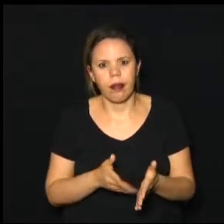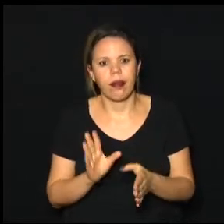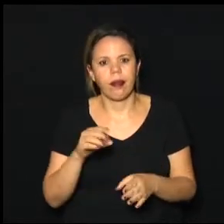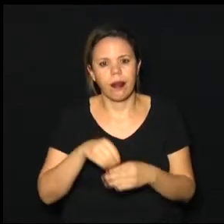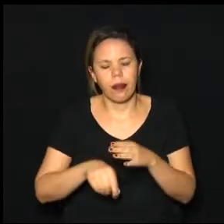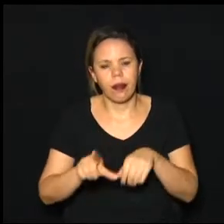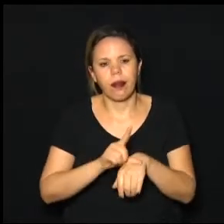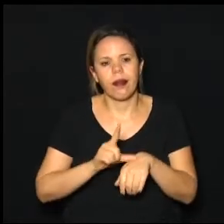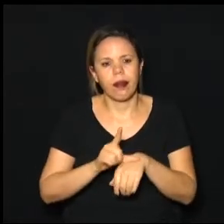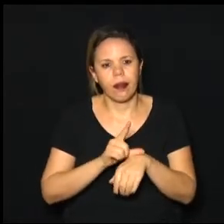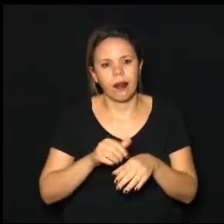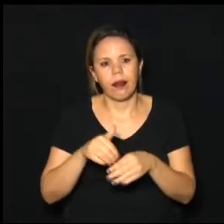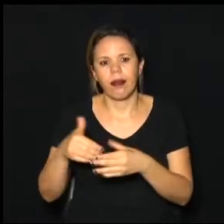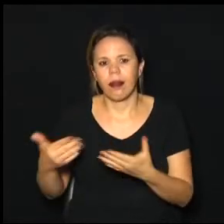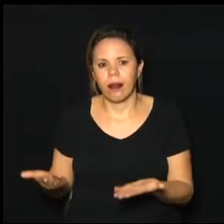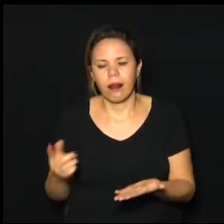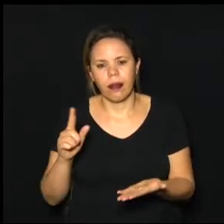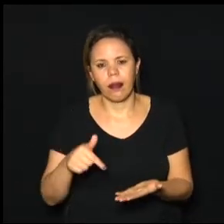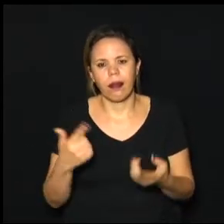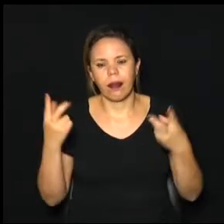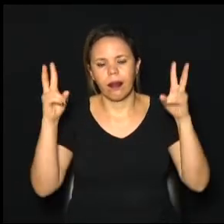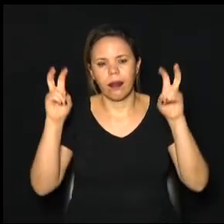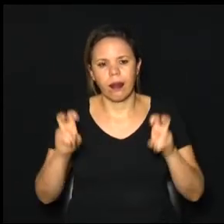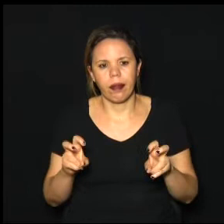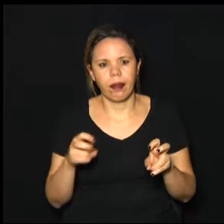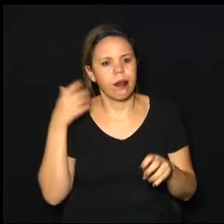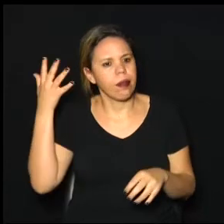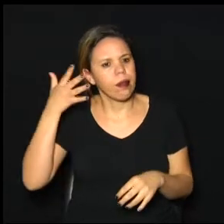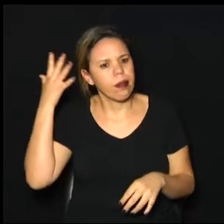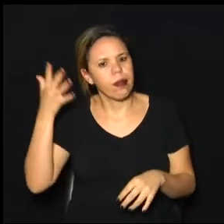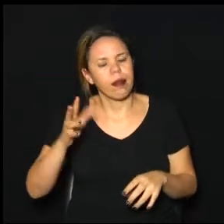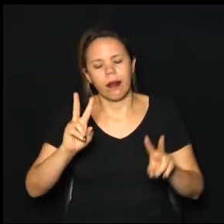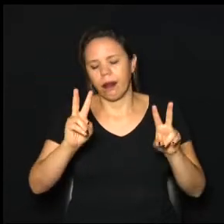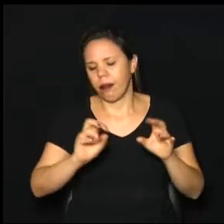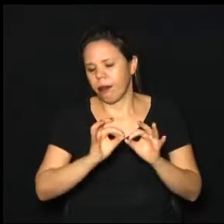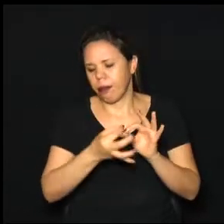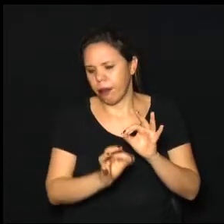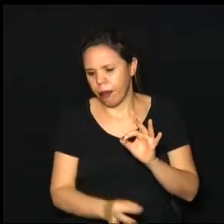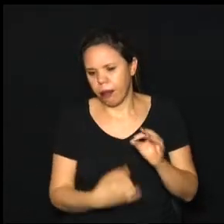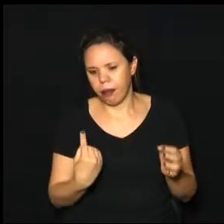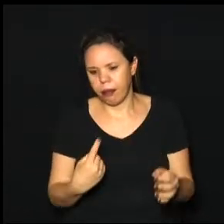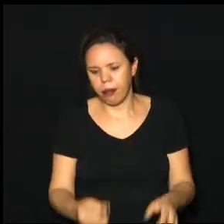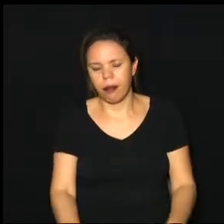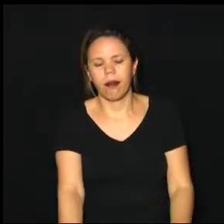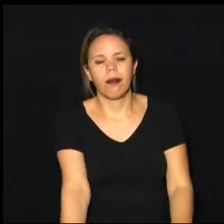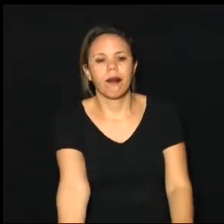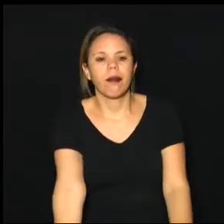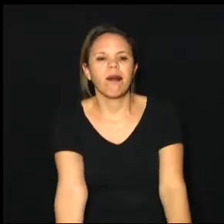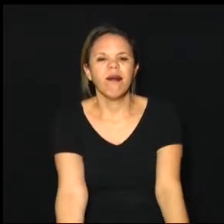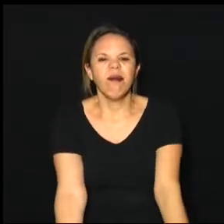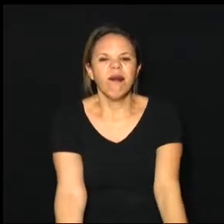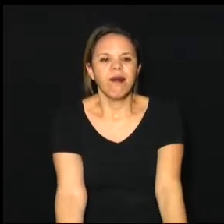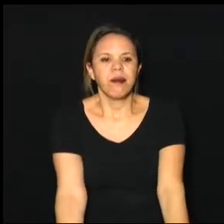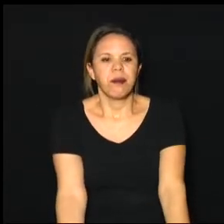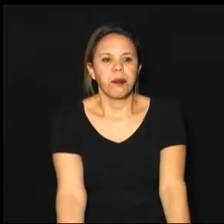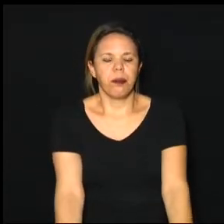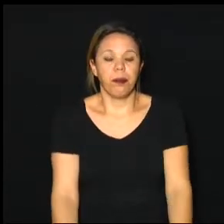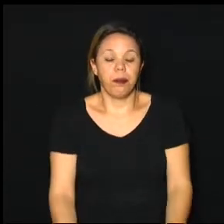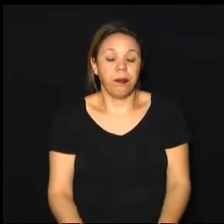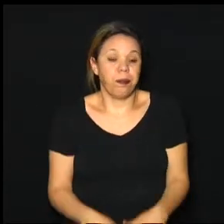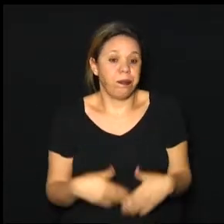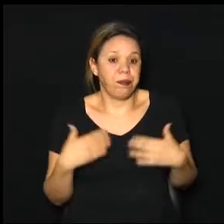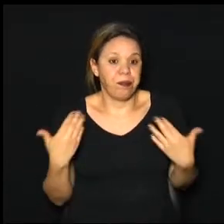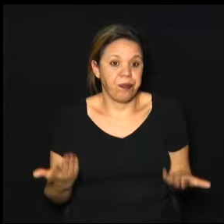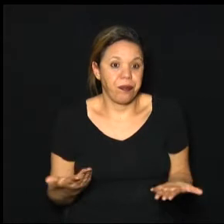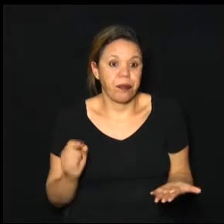na legislação eleitoral. Esse é outro tema que daria uma palestra sozinha, né? Então,